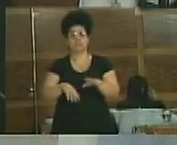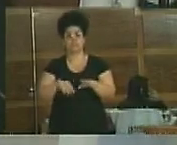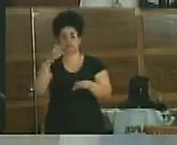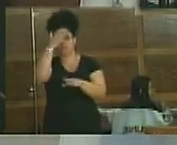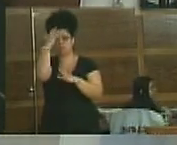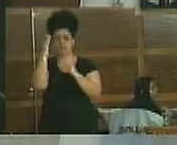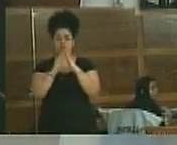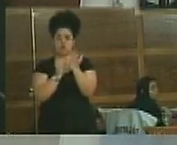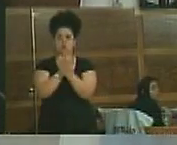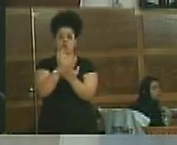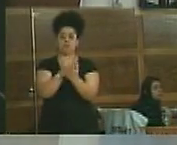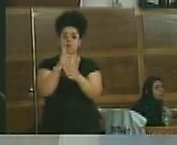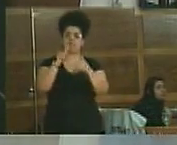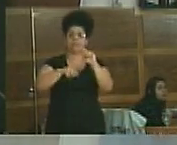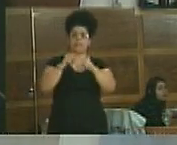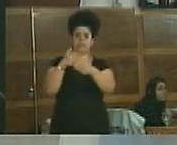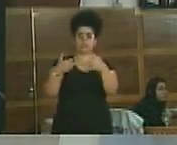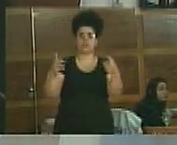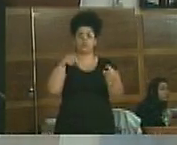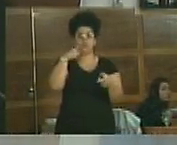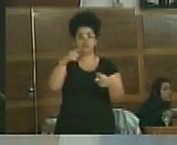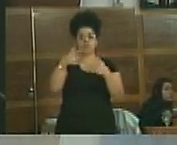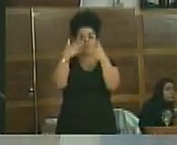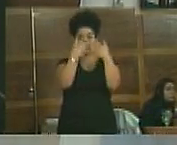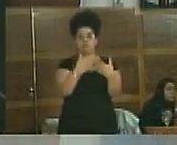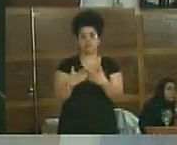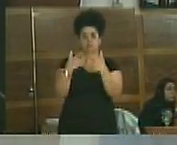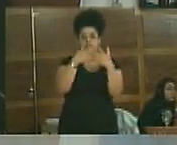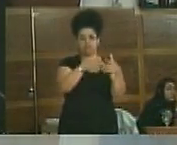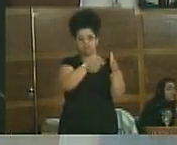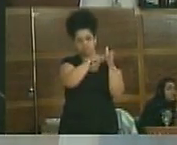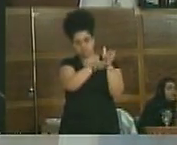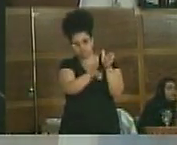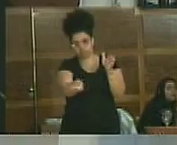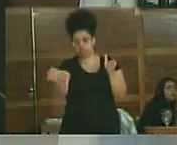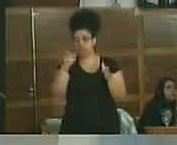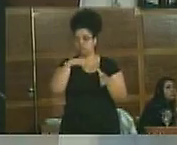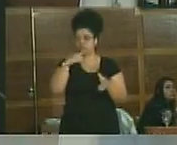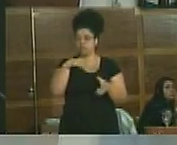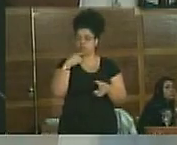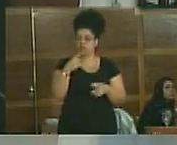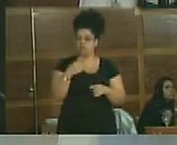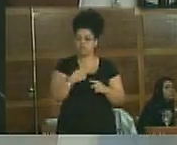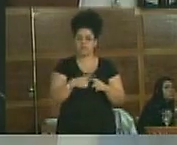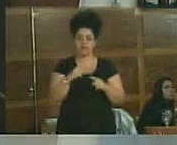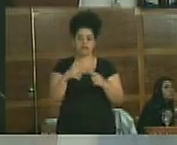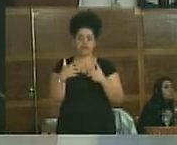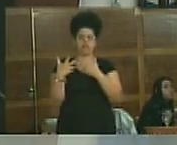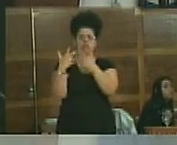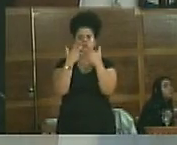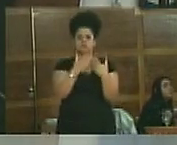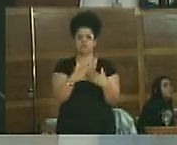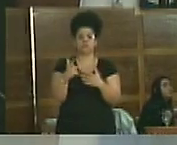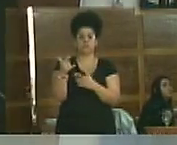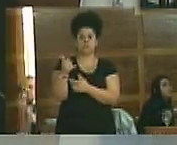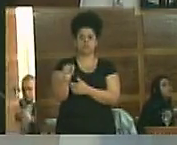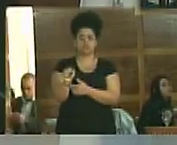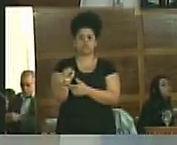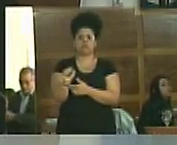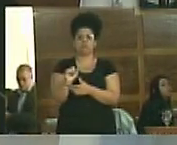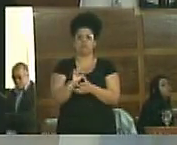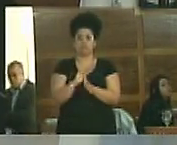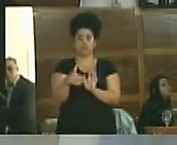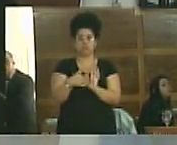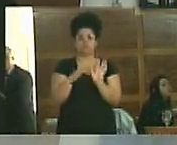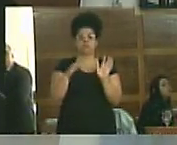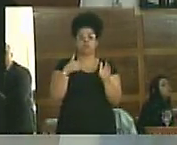e tudo, e não consegue ter acesso ao caminhão, não consegue levar, né? É caminhão de gás, tudo isso. Então, eu